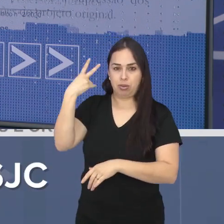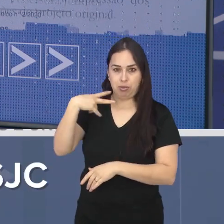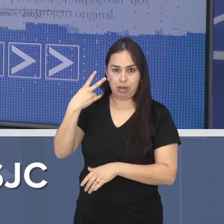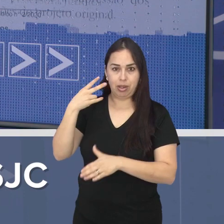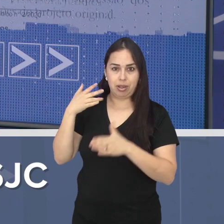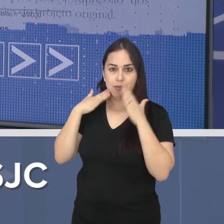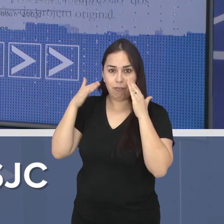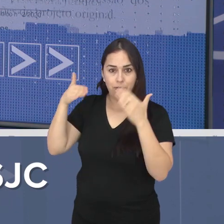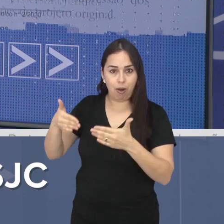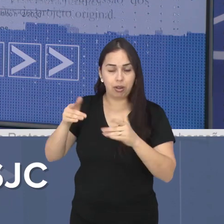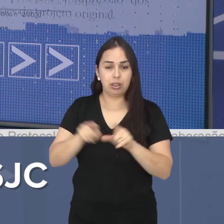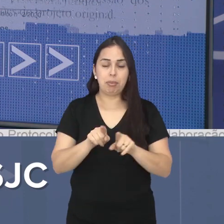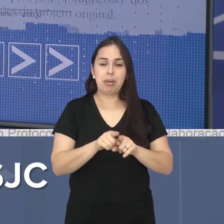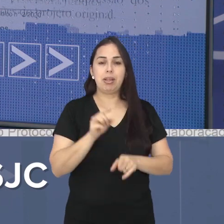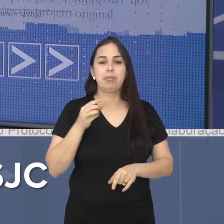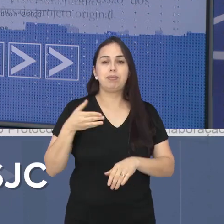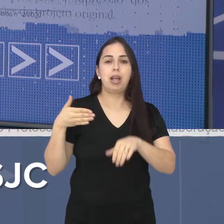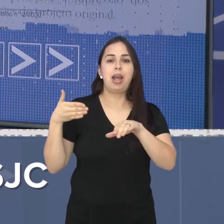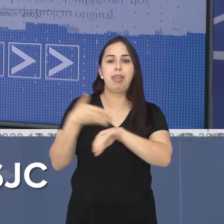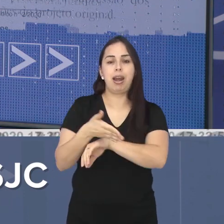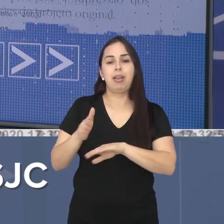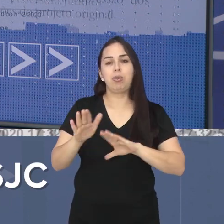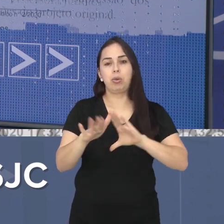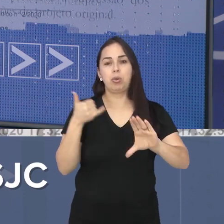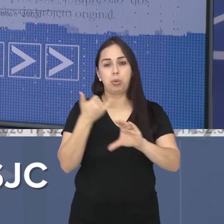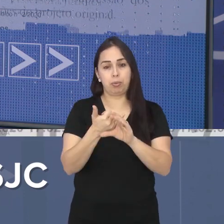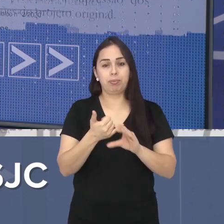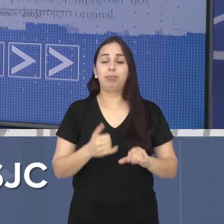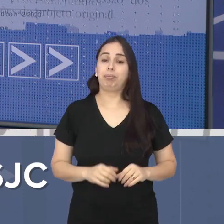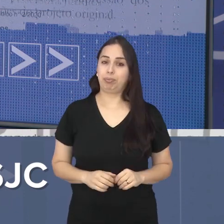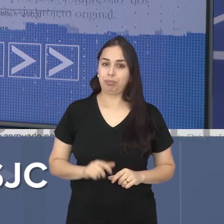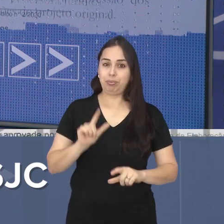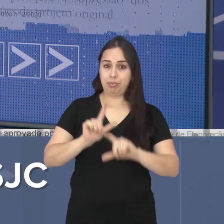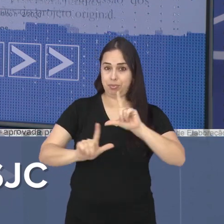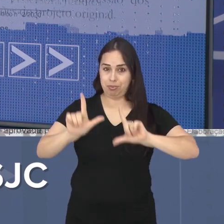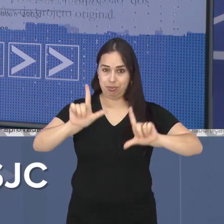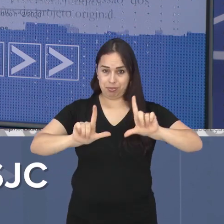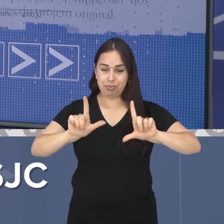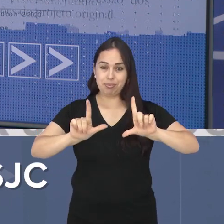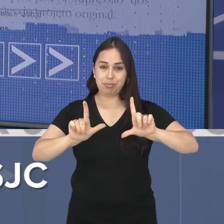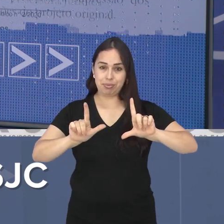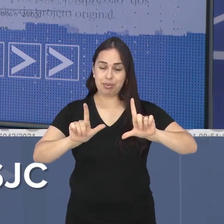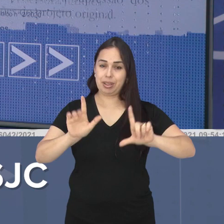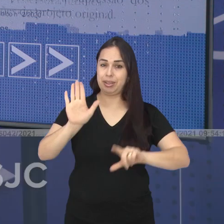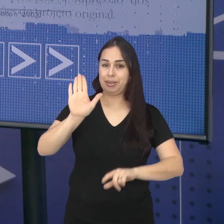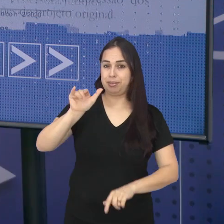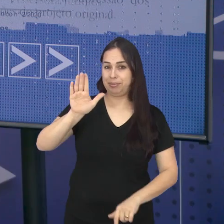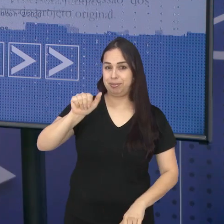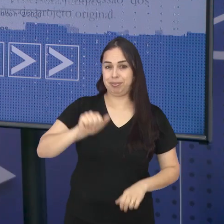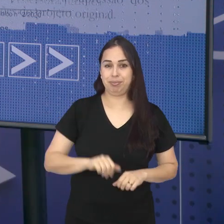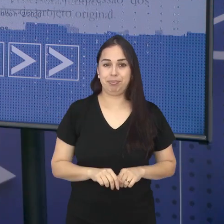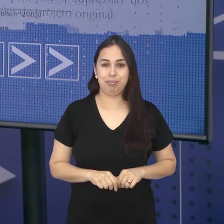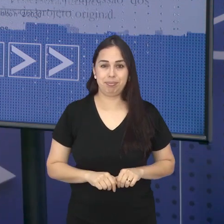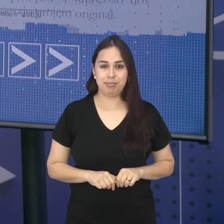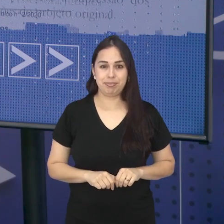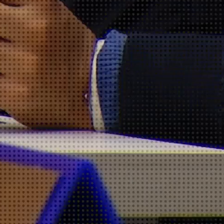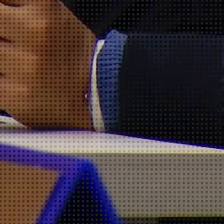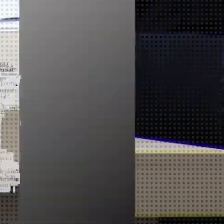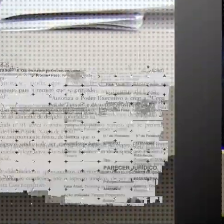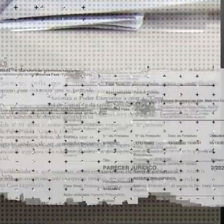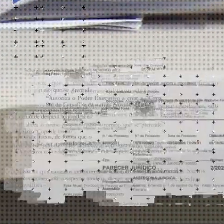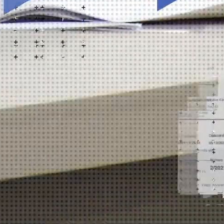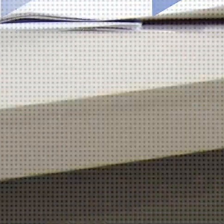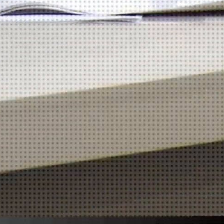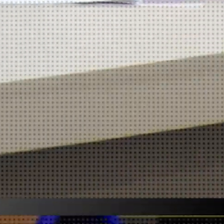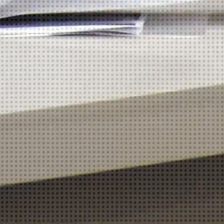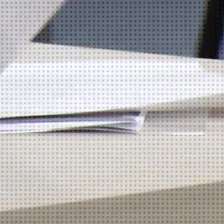basta acessar o nosso canal no YouTube é o youtube.com/camera SJC até a próxima semana